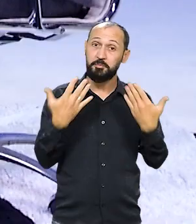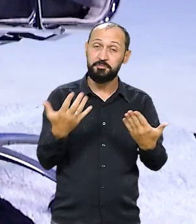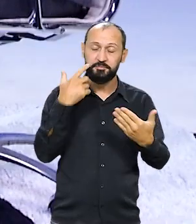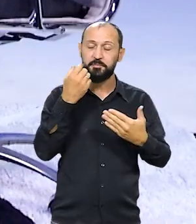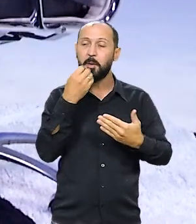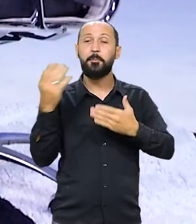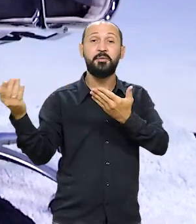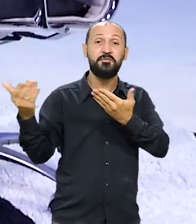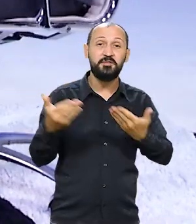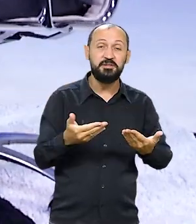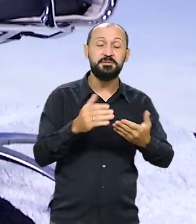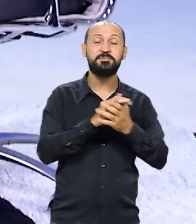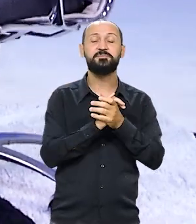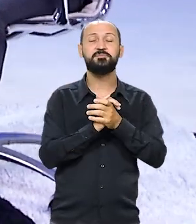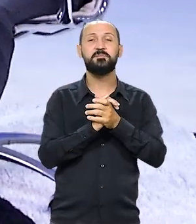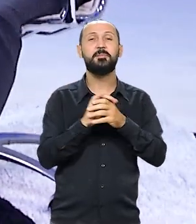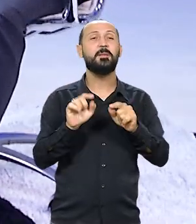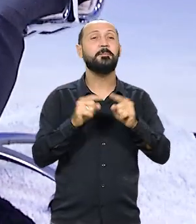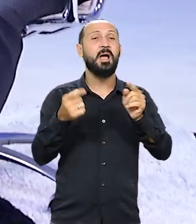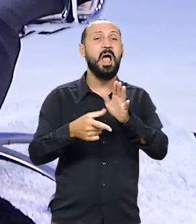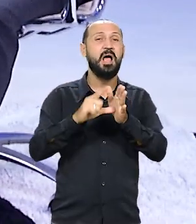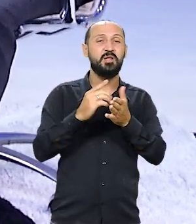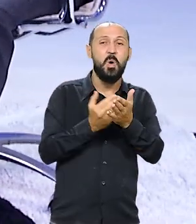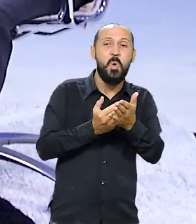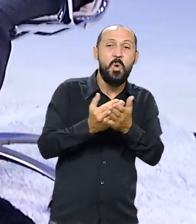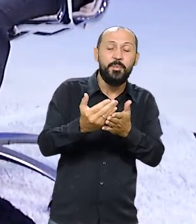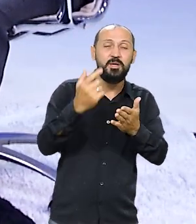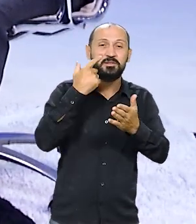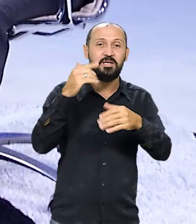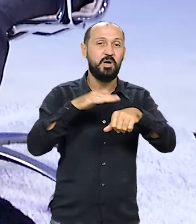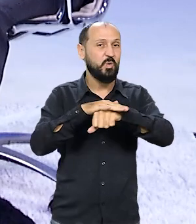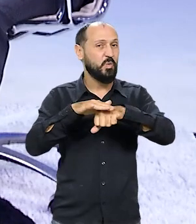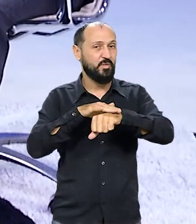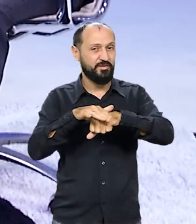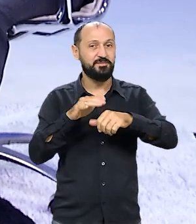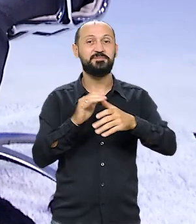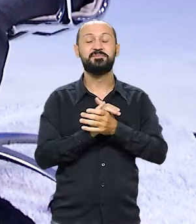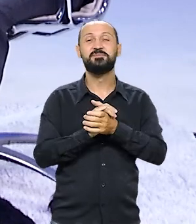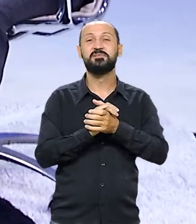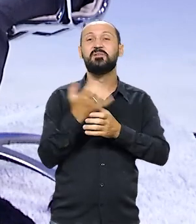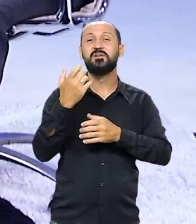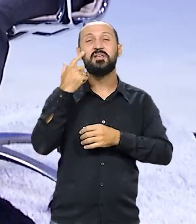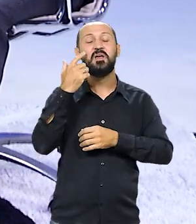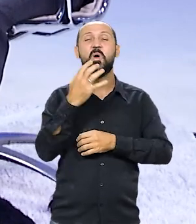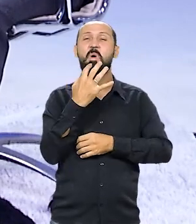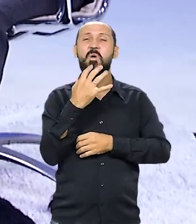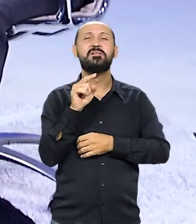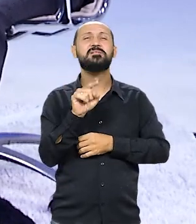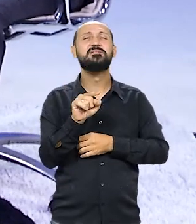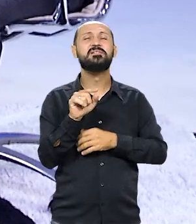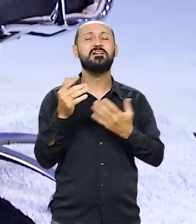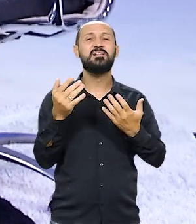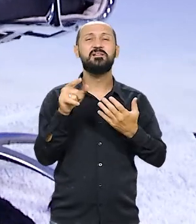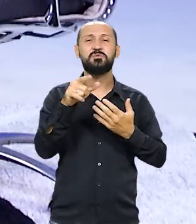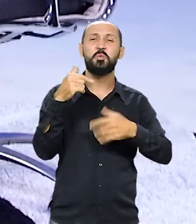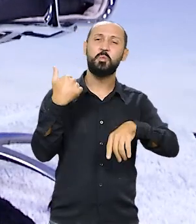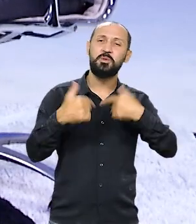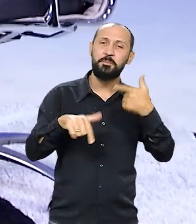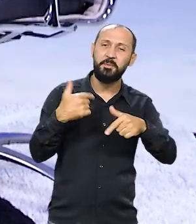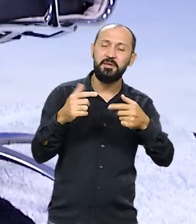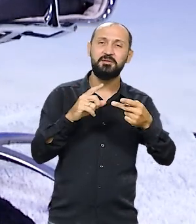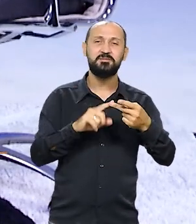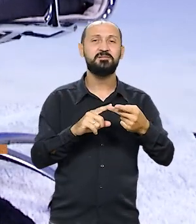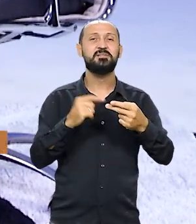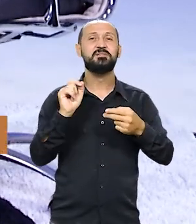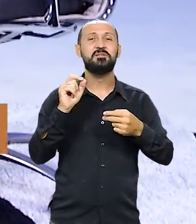Bom, seja bem-vindo, defensor. Obrigado. Mas antes da gente começar a nossa conversa, a gente gostaria de conhecer um pouco mais do